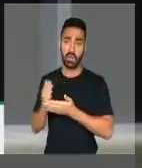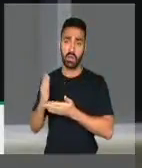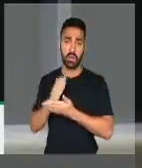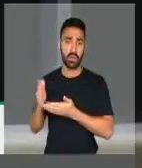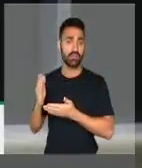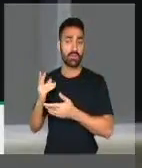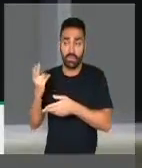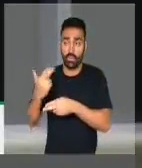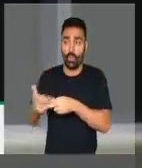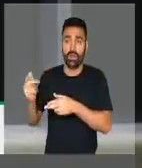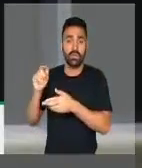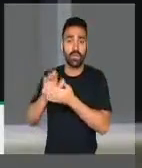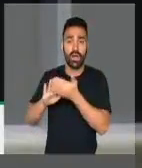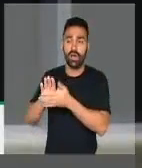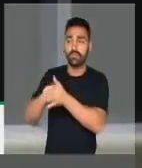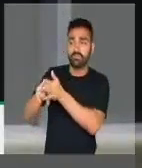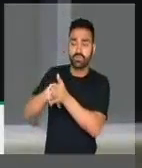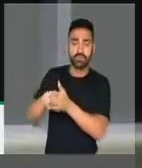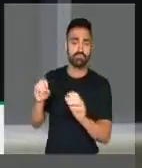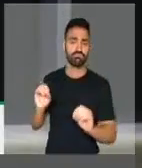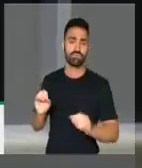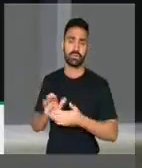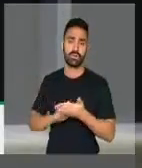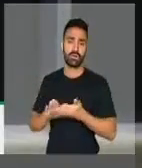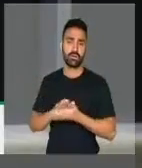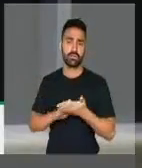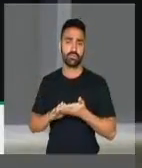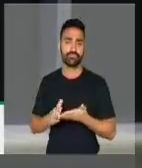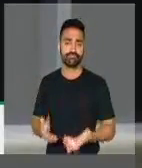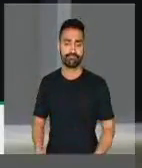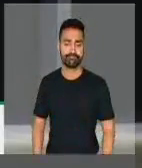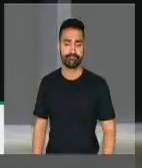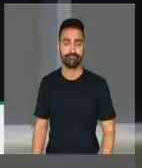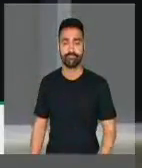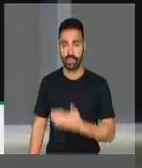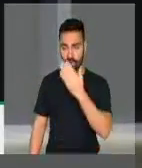investigações de acusação de corrupção. São preservados disso. Obrigado, presidente.